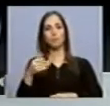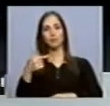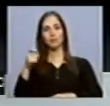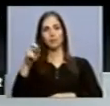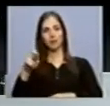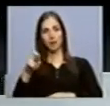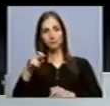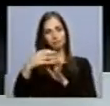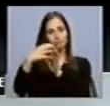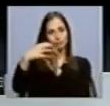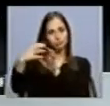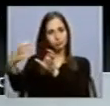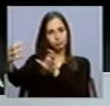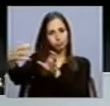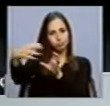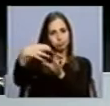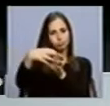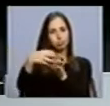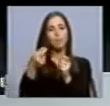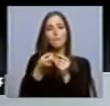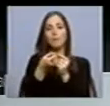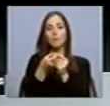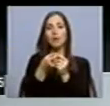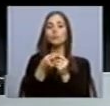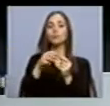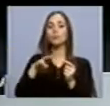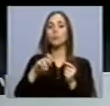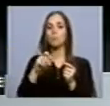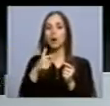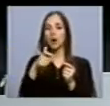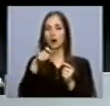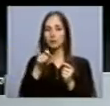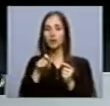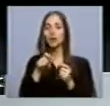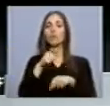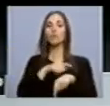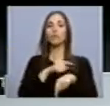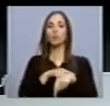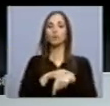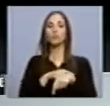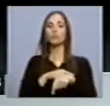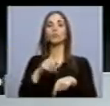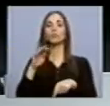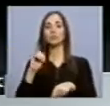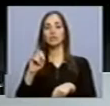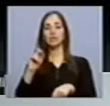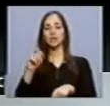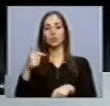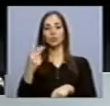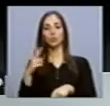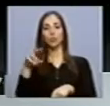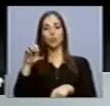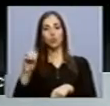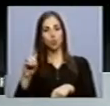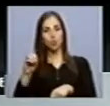mais ou menos à zona onde está presentemente Marte, e depois, à medida que Saturno o seu irmão mais novo, digamos assim, menos maciço.